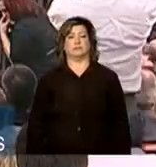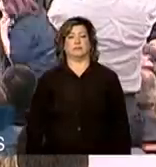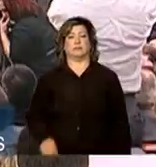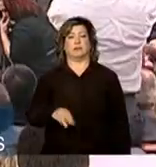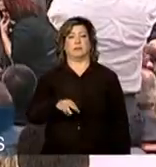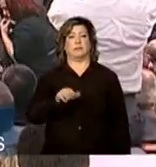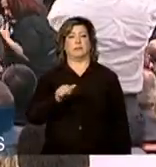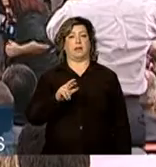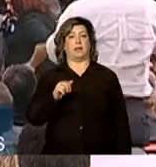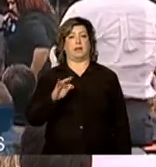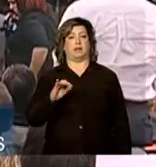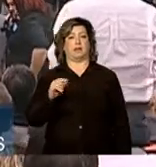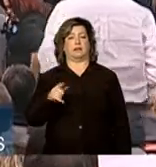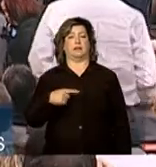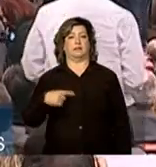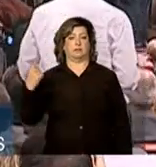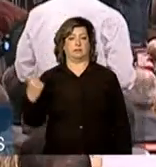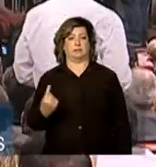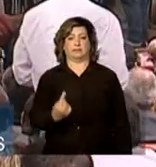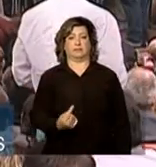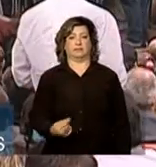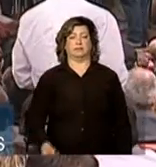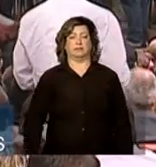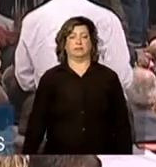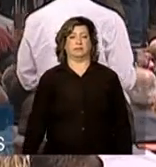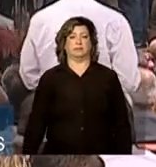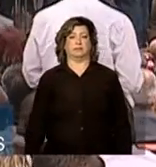Maratá, Fernando Schramel.